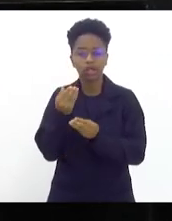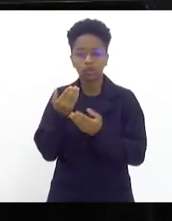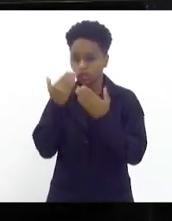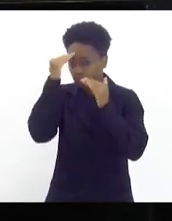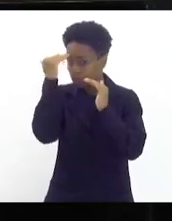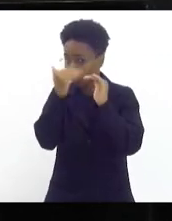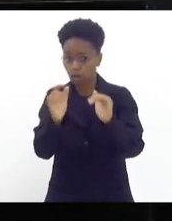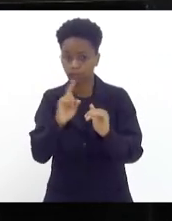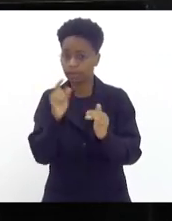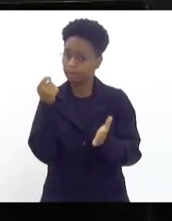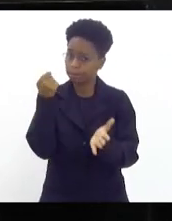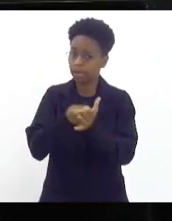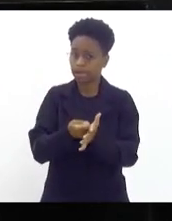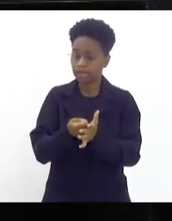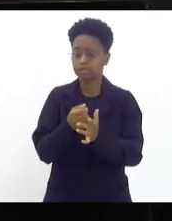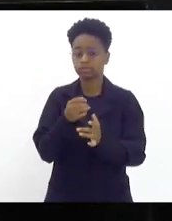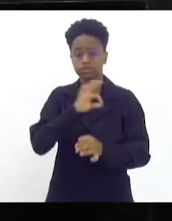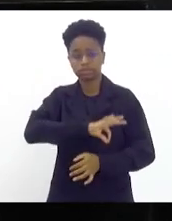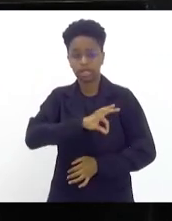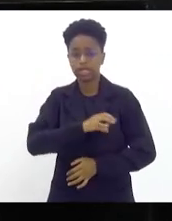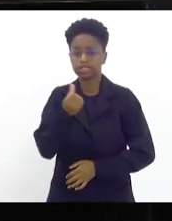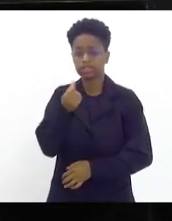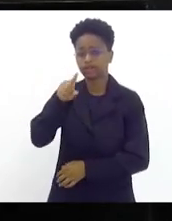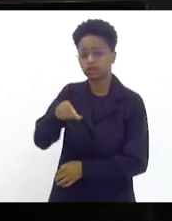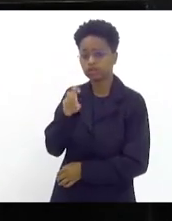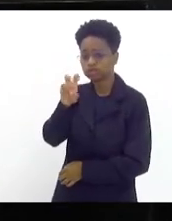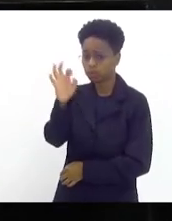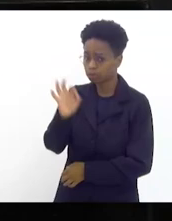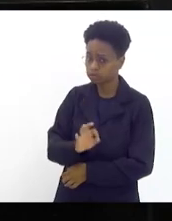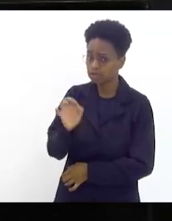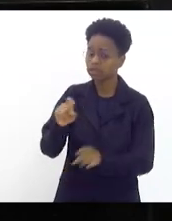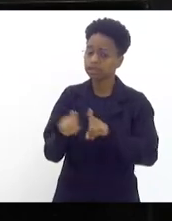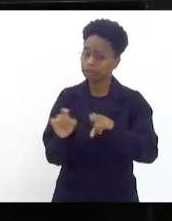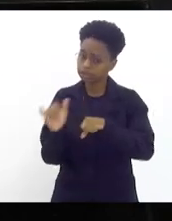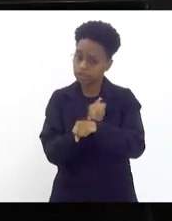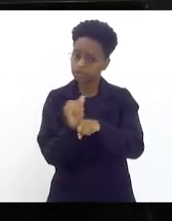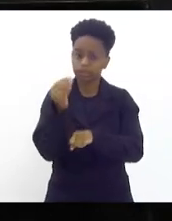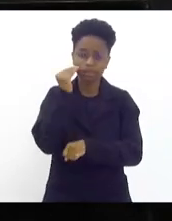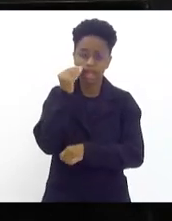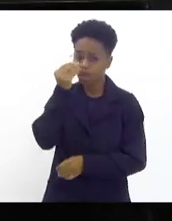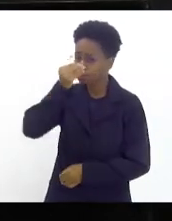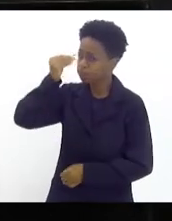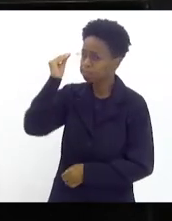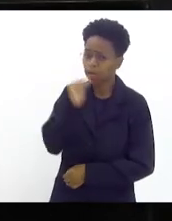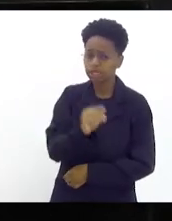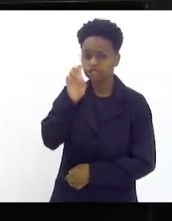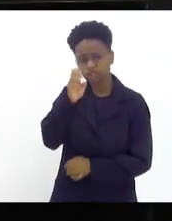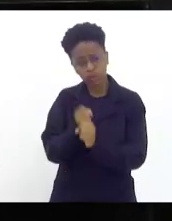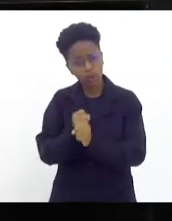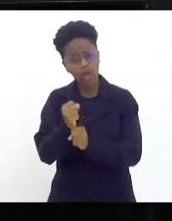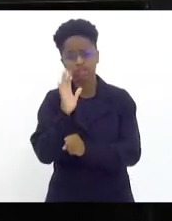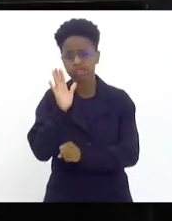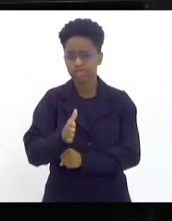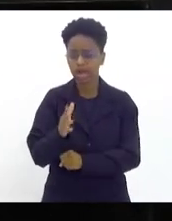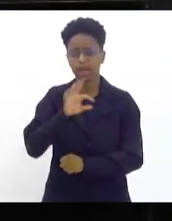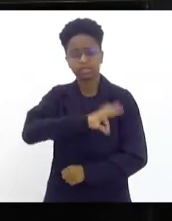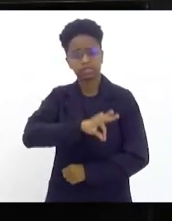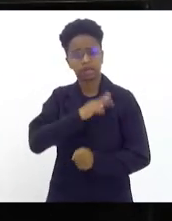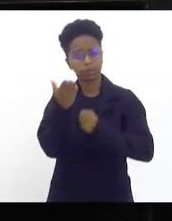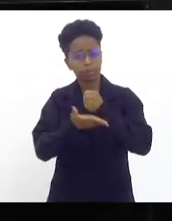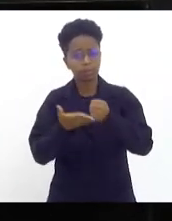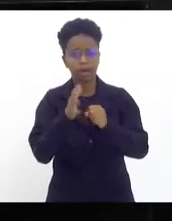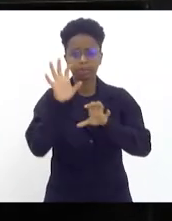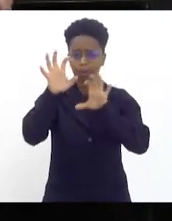não pagou esse ano os 6.5% manobra que fez e ignora há cinco anos o piso salarial